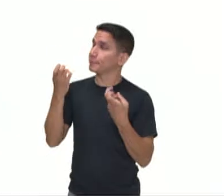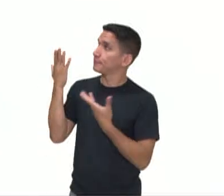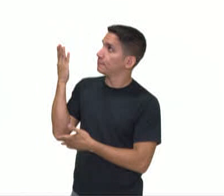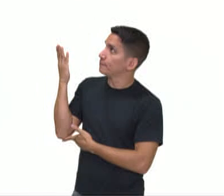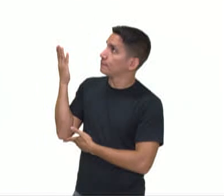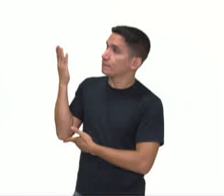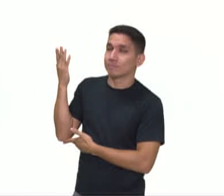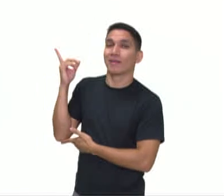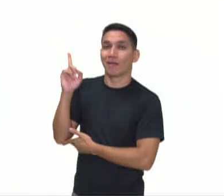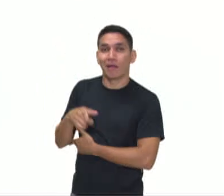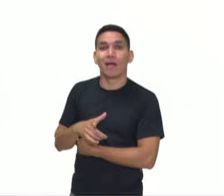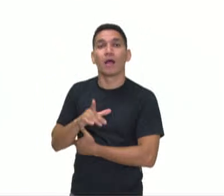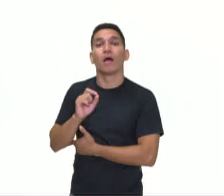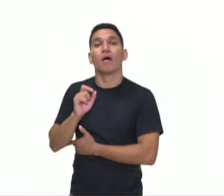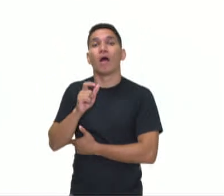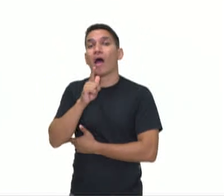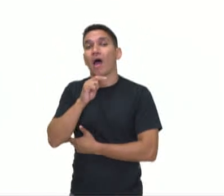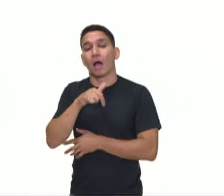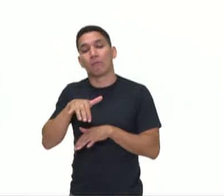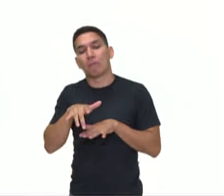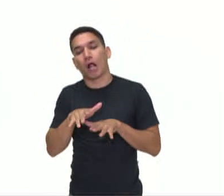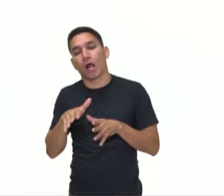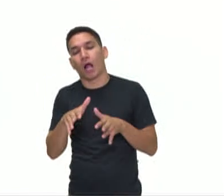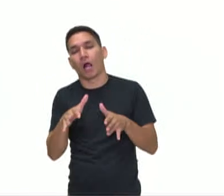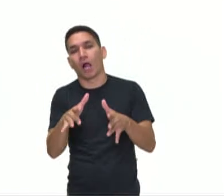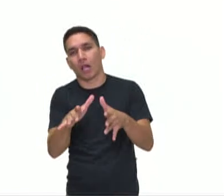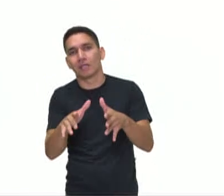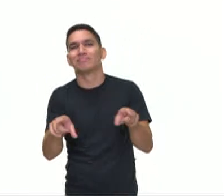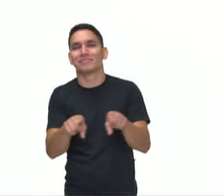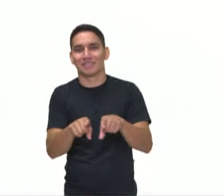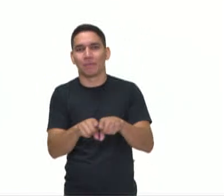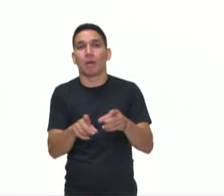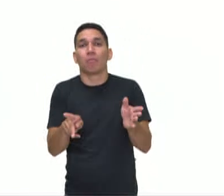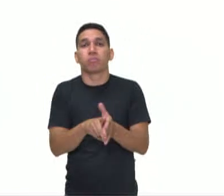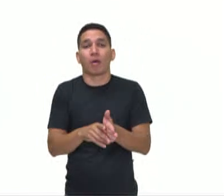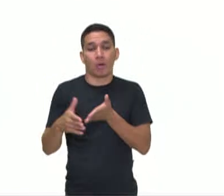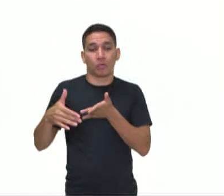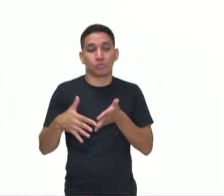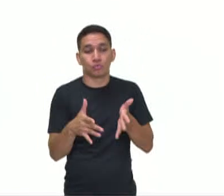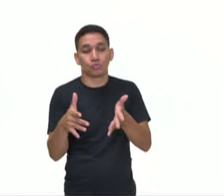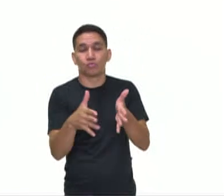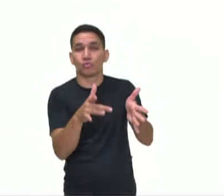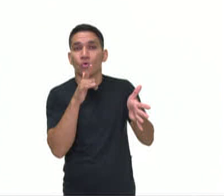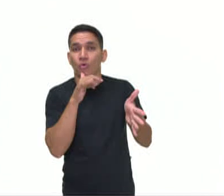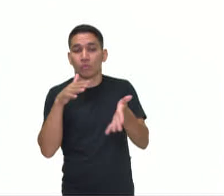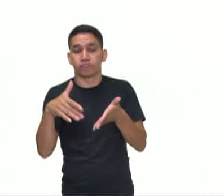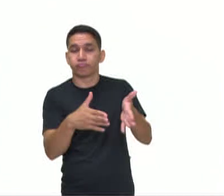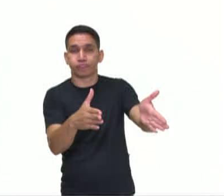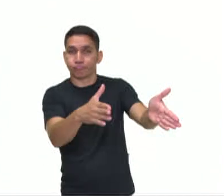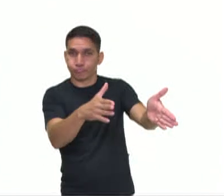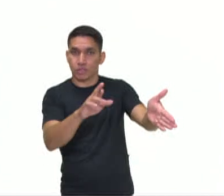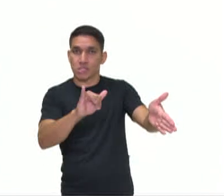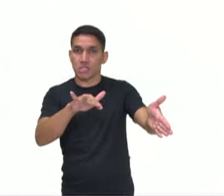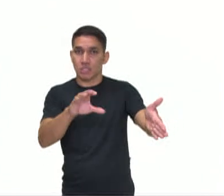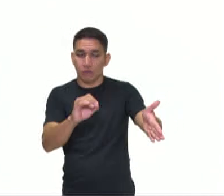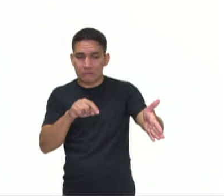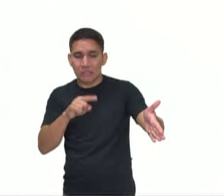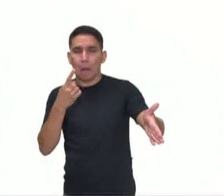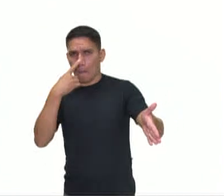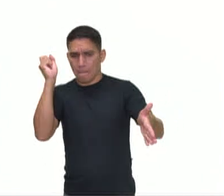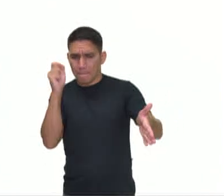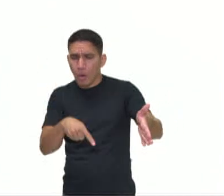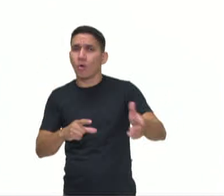tela agora, é a poluição das águas, sobretudo dos cursos fluviais, ou seja, dos cursos de rios, que ocorrem de